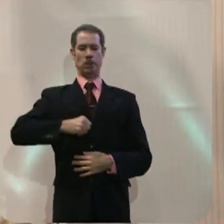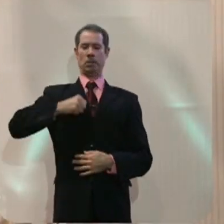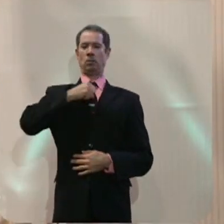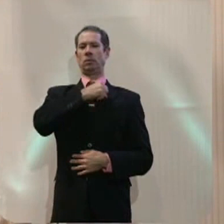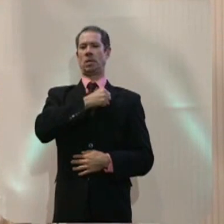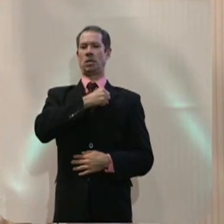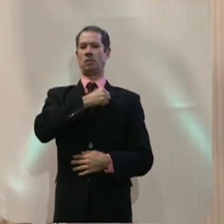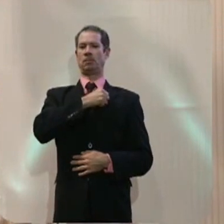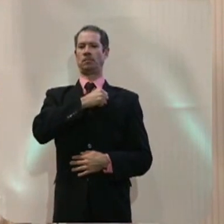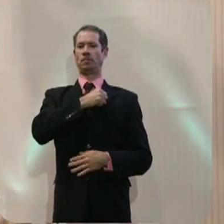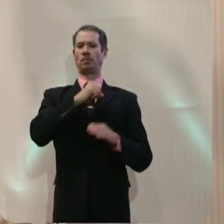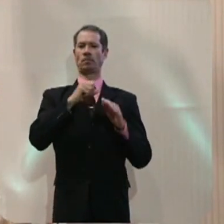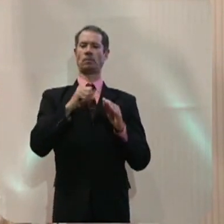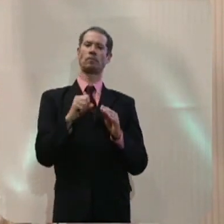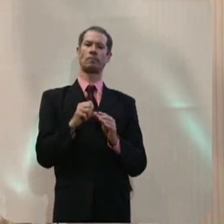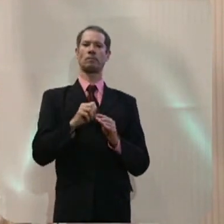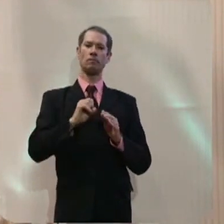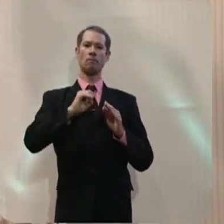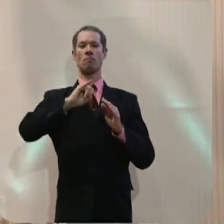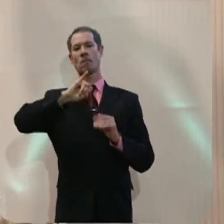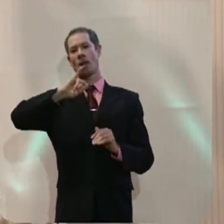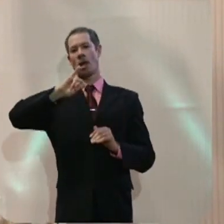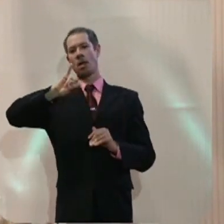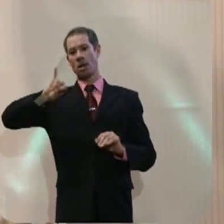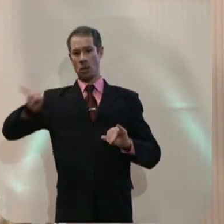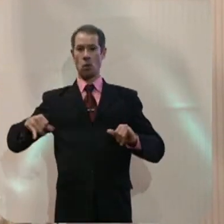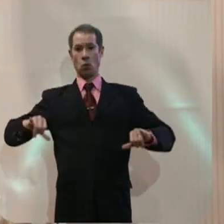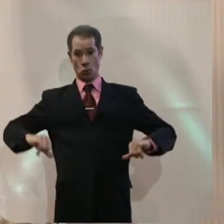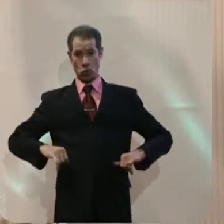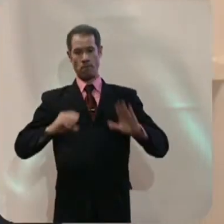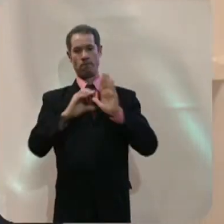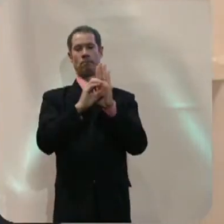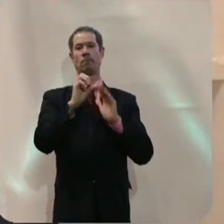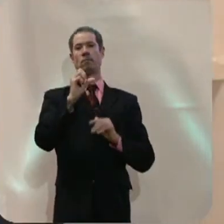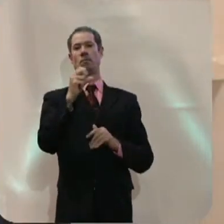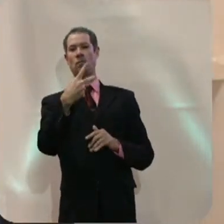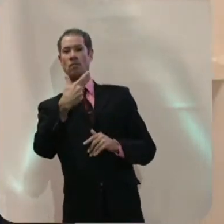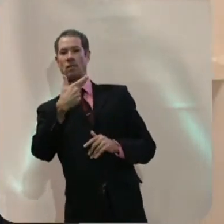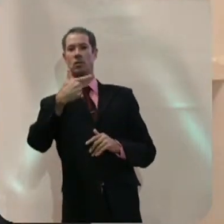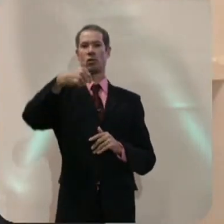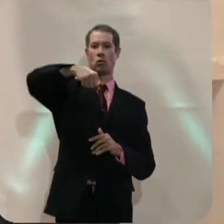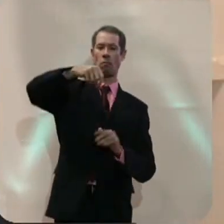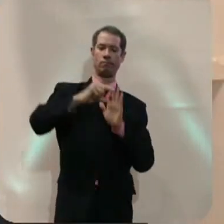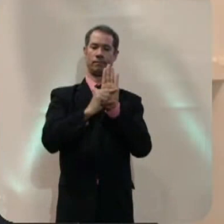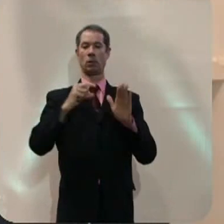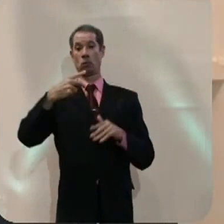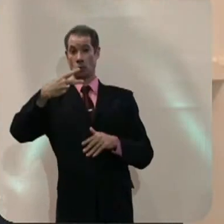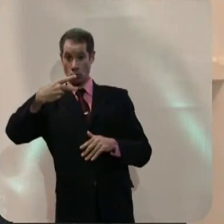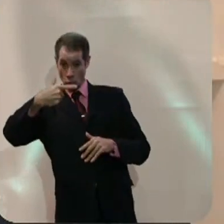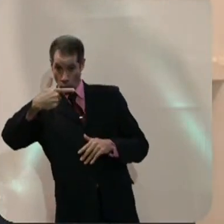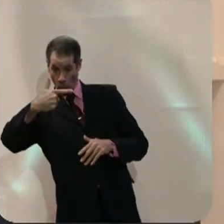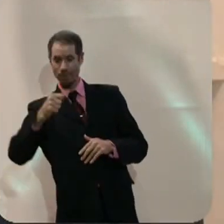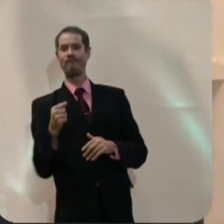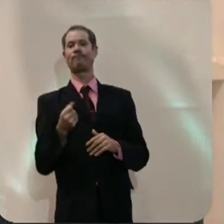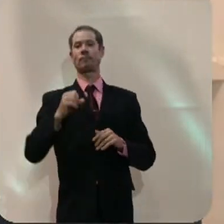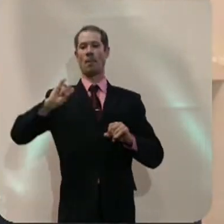saudades. Diz assim a Bíblia em Jó 29, versículos 1 e 2. Jó prosseguiu sua